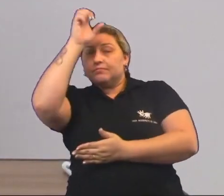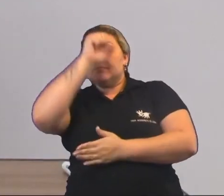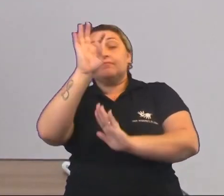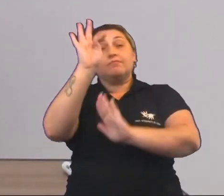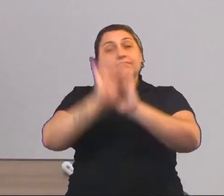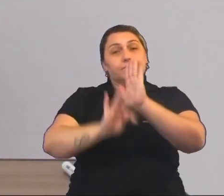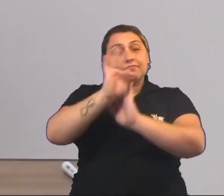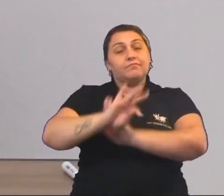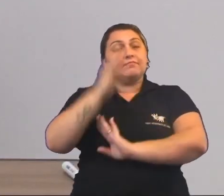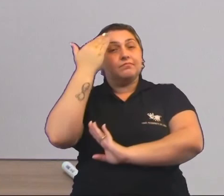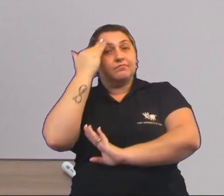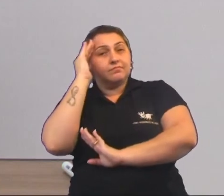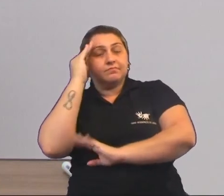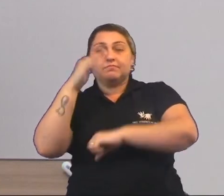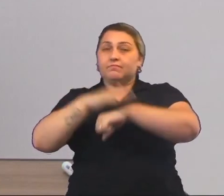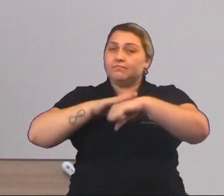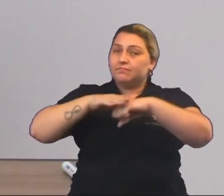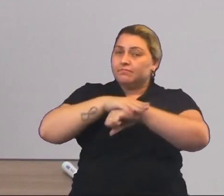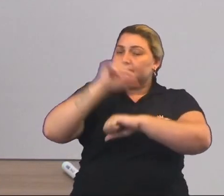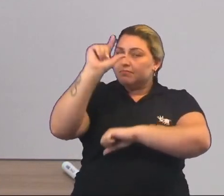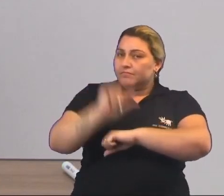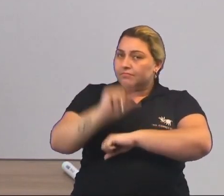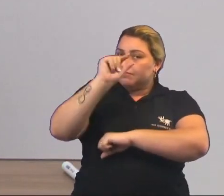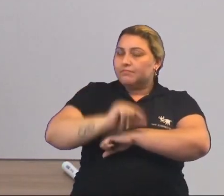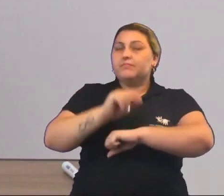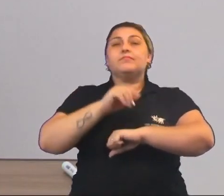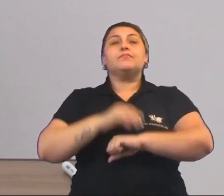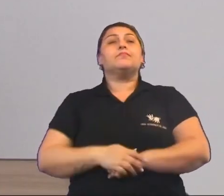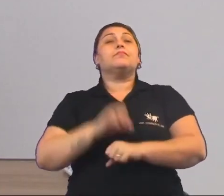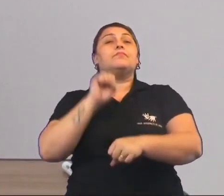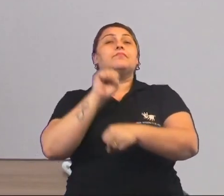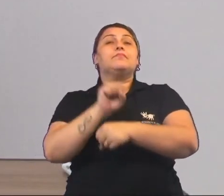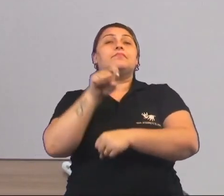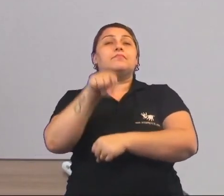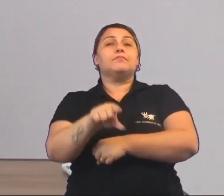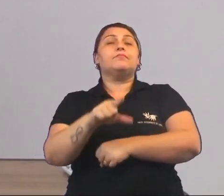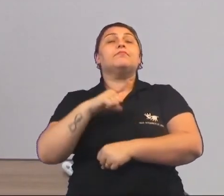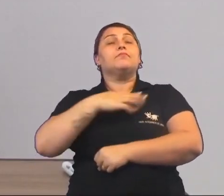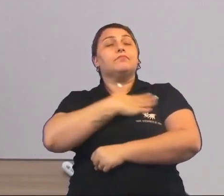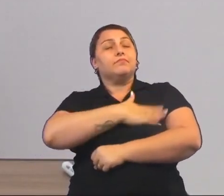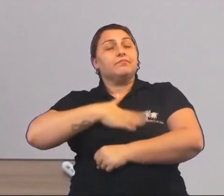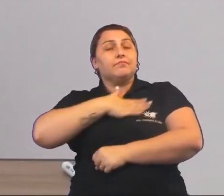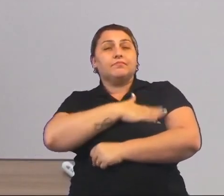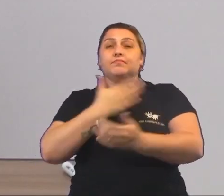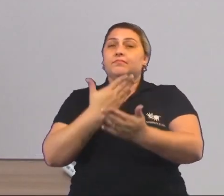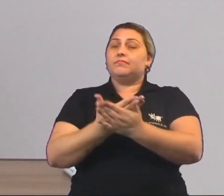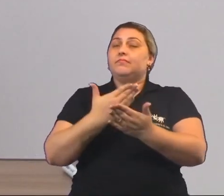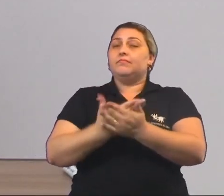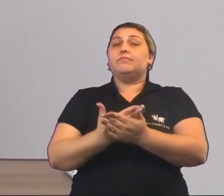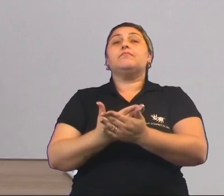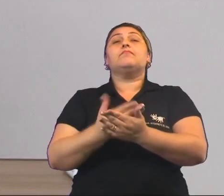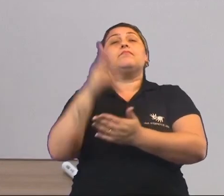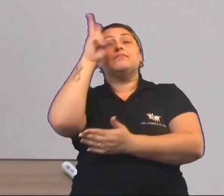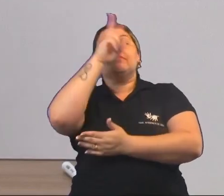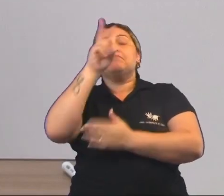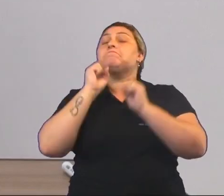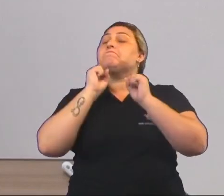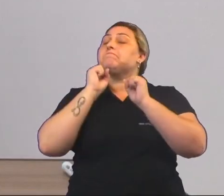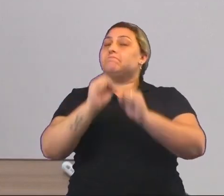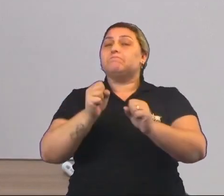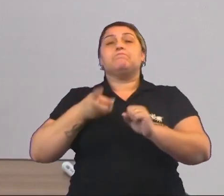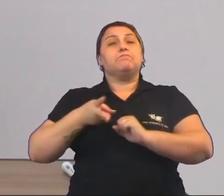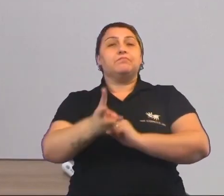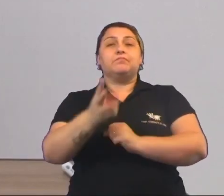um texto, compreendemos, conversamos um pouquinho sobre ele e eu espero que você tenha gostado dessa aula, mas eu quero te lembrar que você